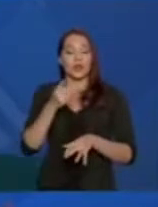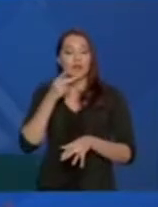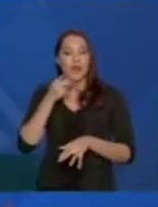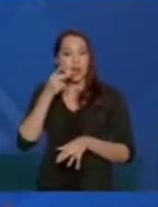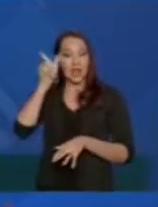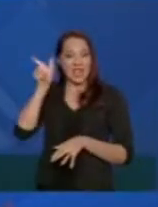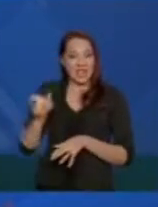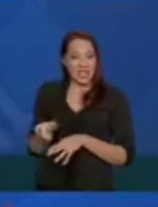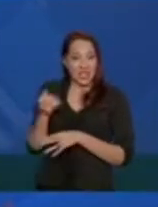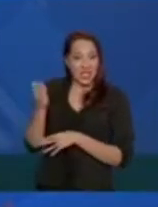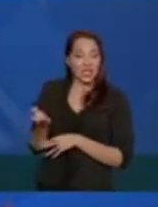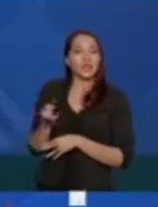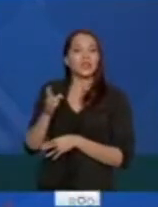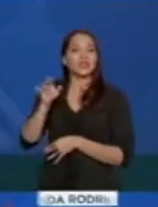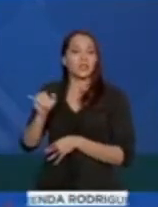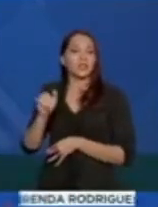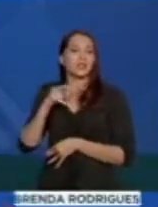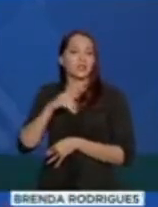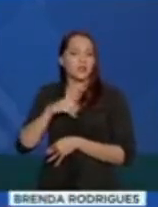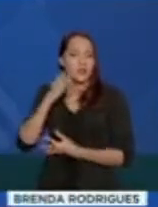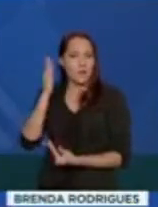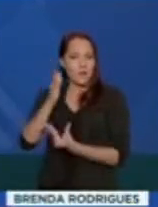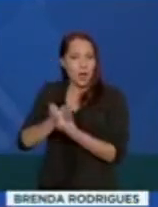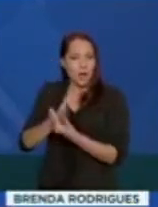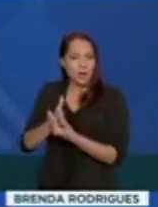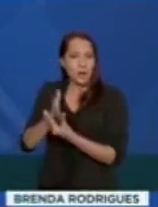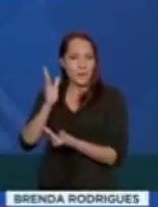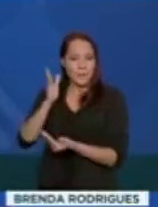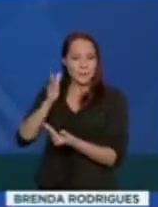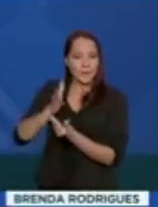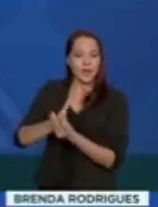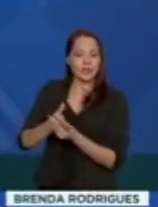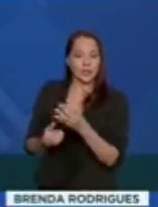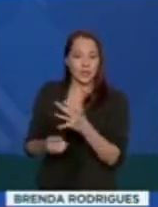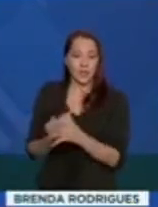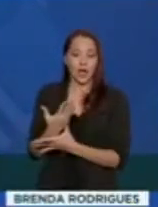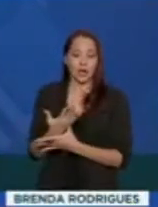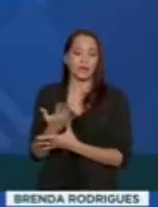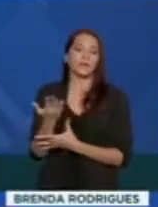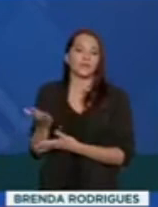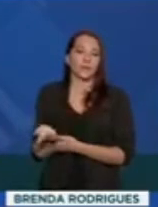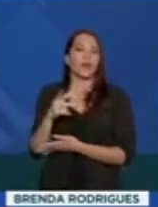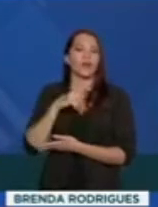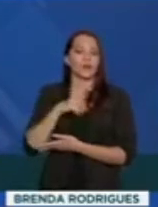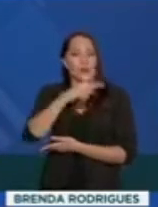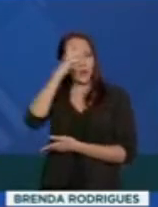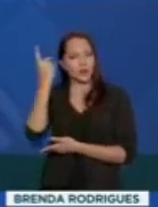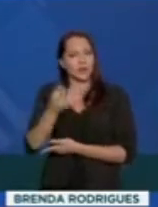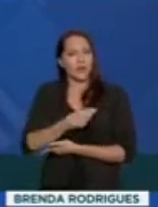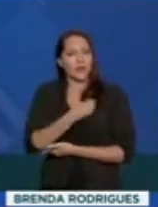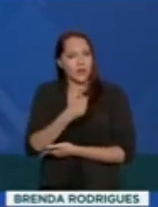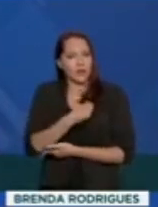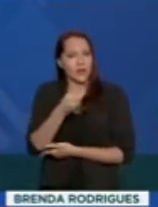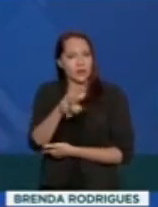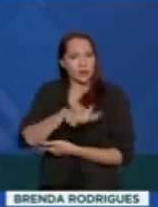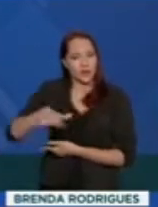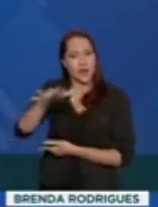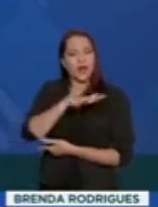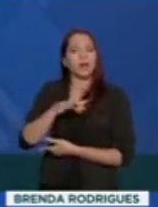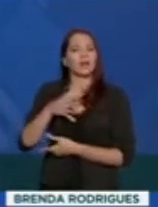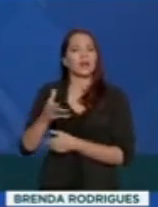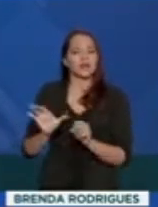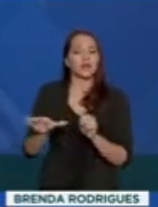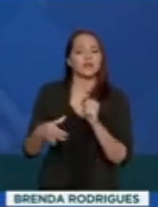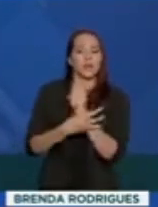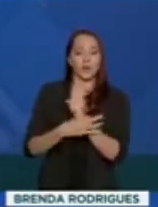que, se essa pasta vier a ser criada, que a gente tenha na pasta pessoas que tenham vivência na área, vivência na segurança